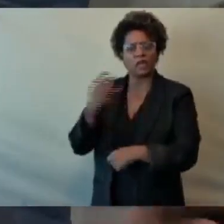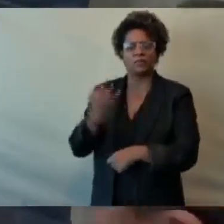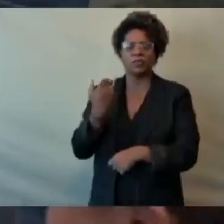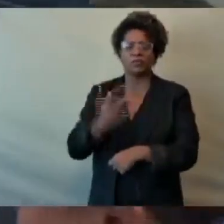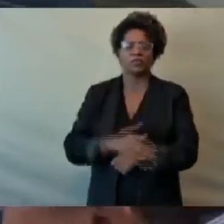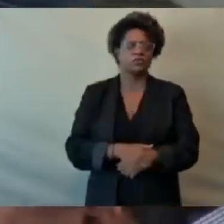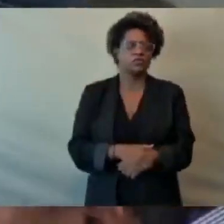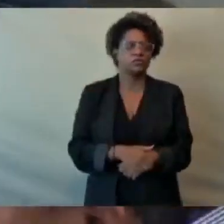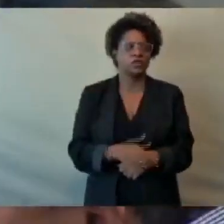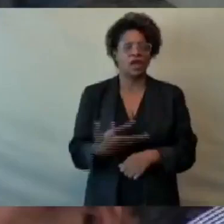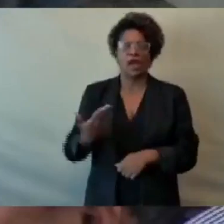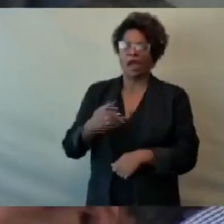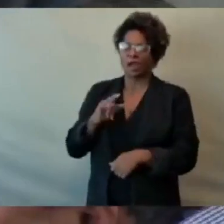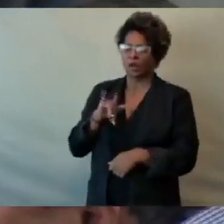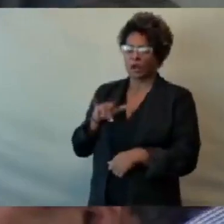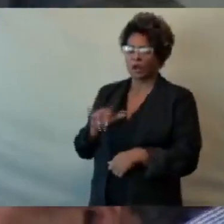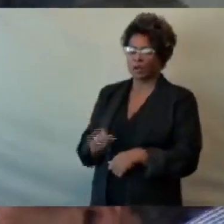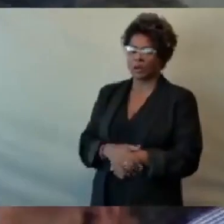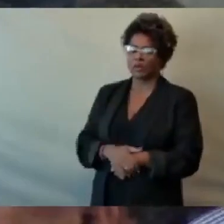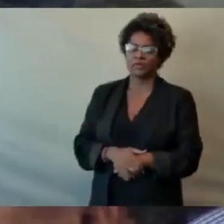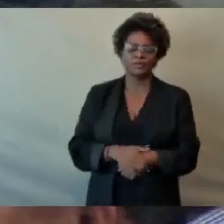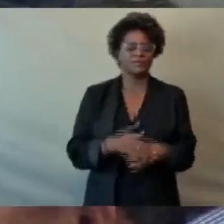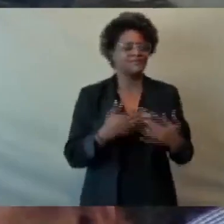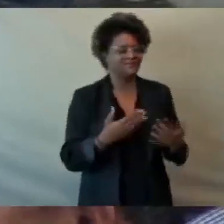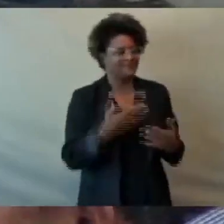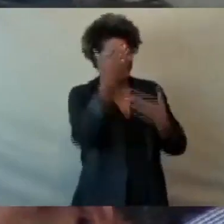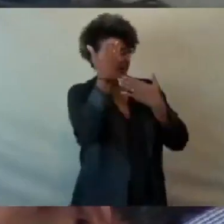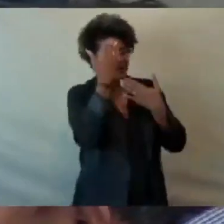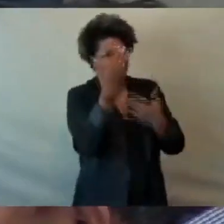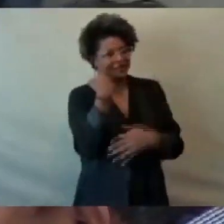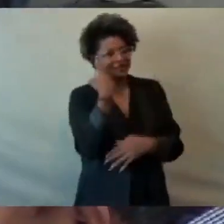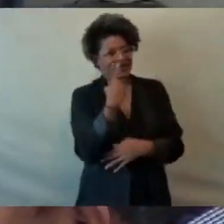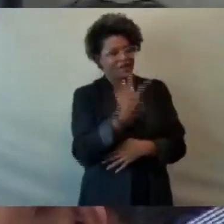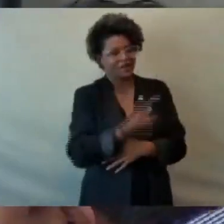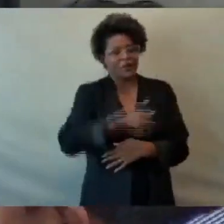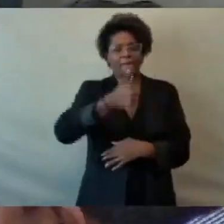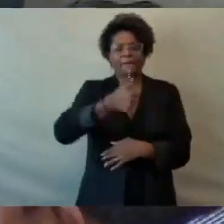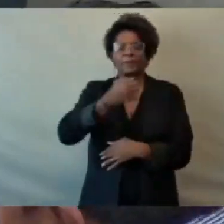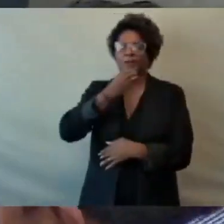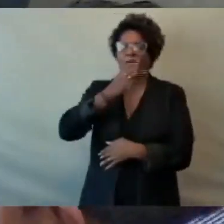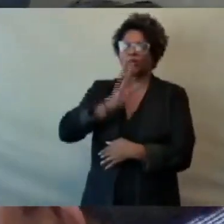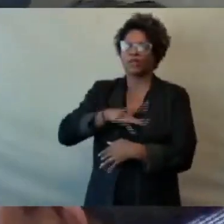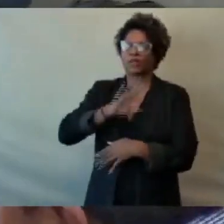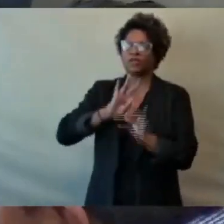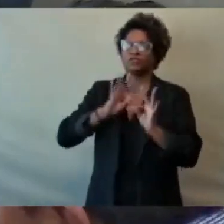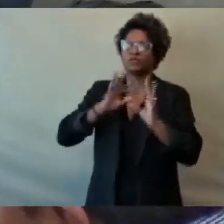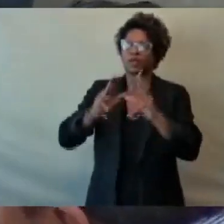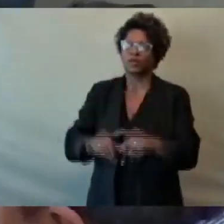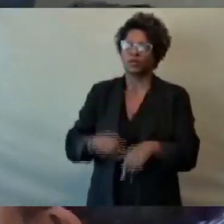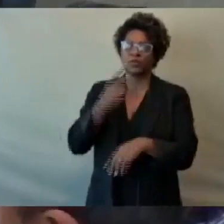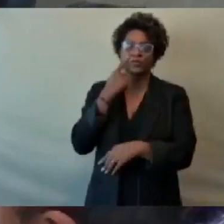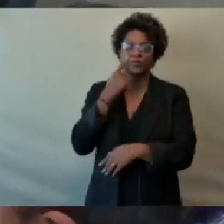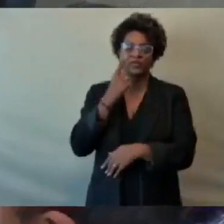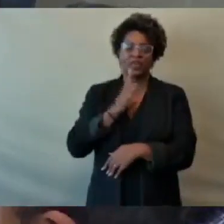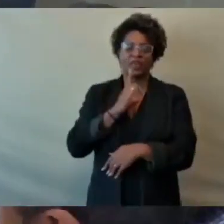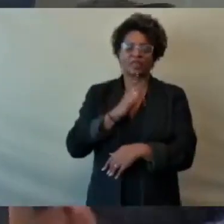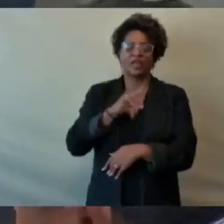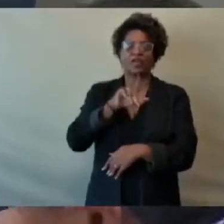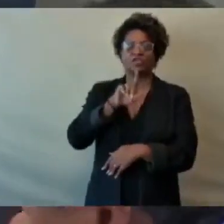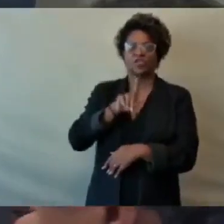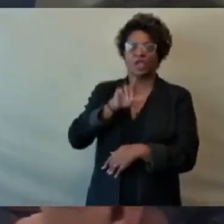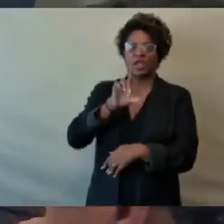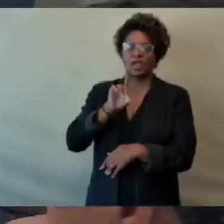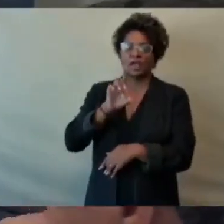Primeiramente, eu vou dar boa tarde para todo mundo. Vi aí que a GDECON está presente, eu trabalhei no projeto deles, foi um